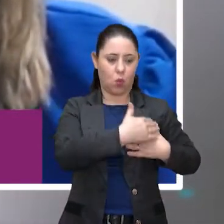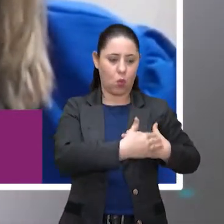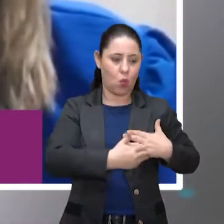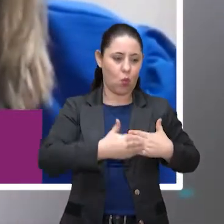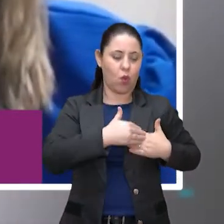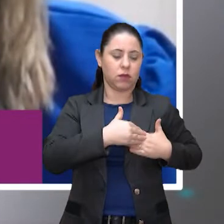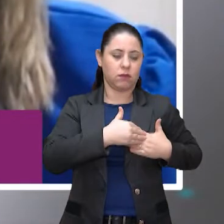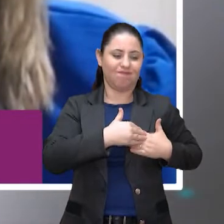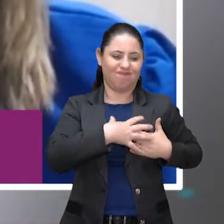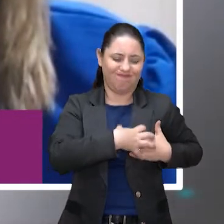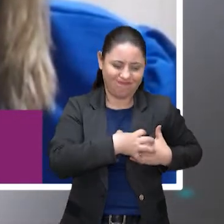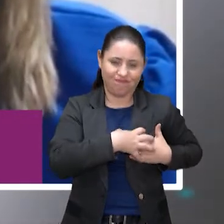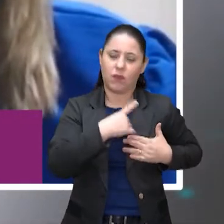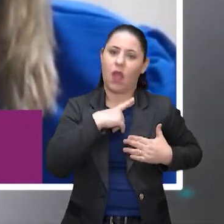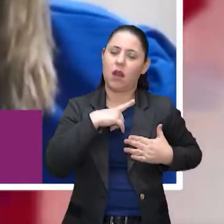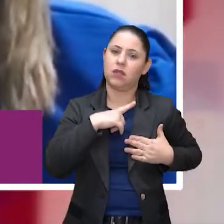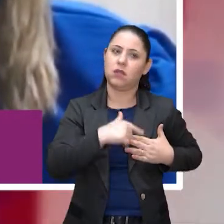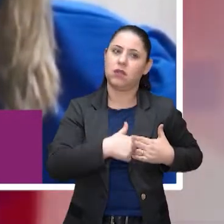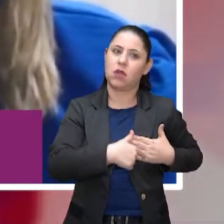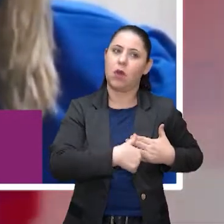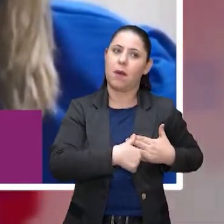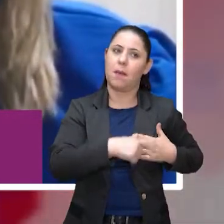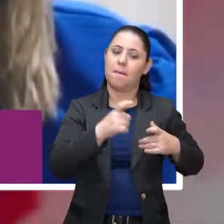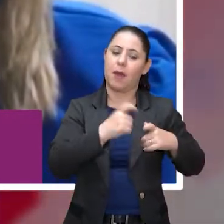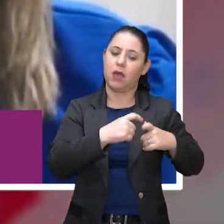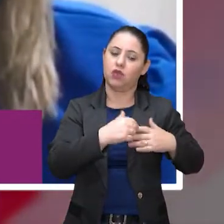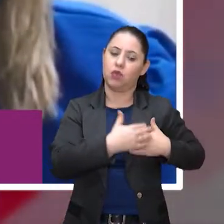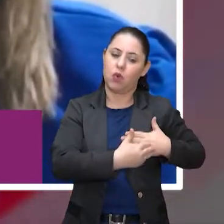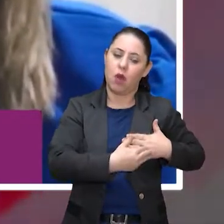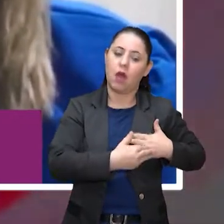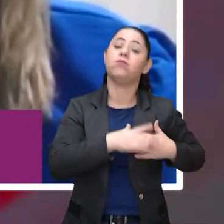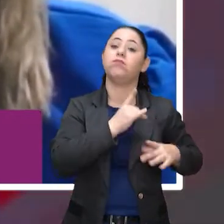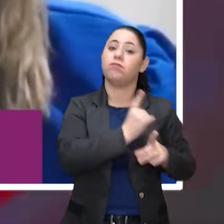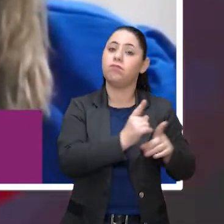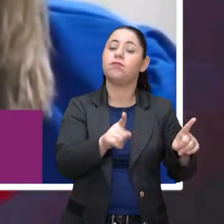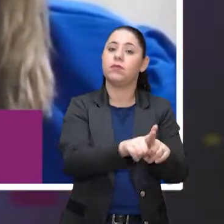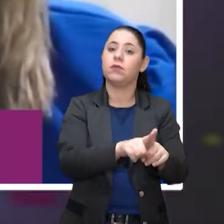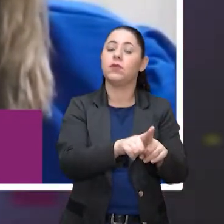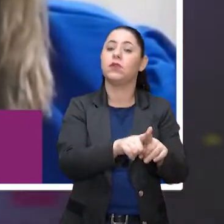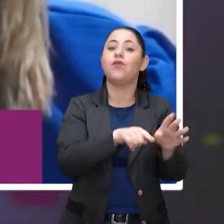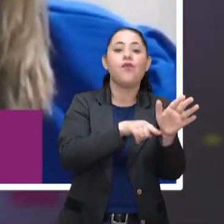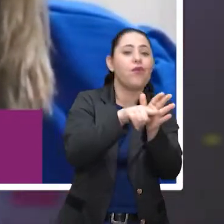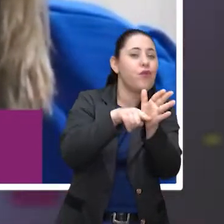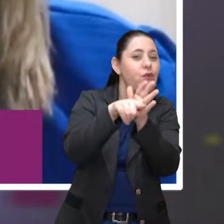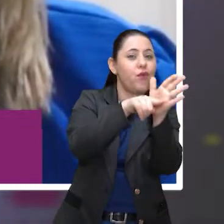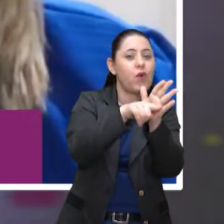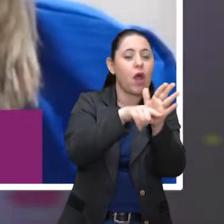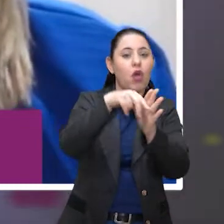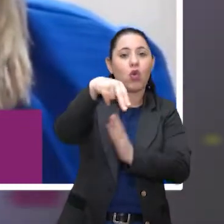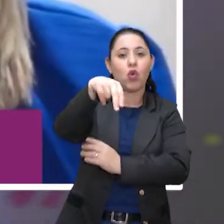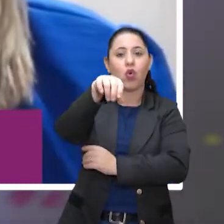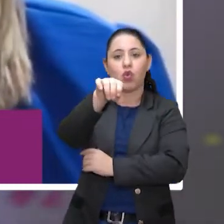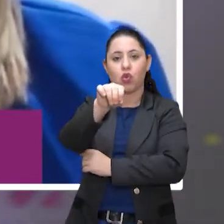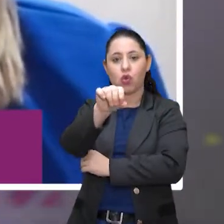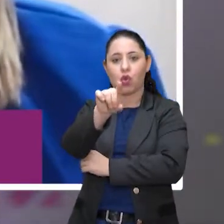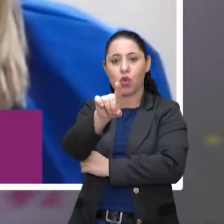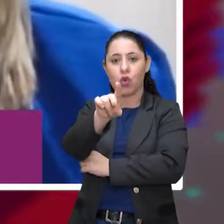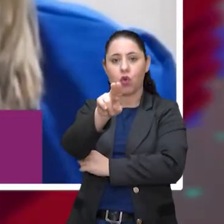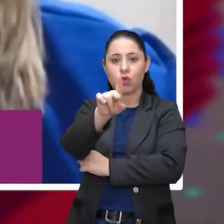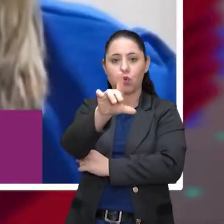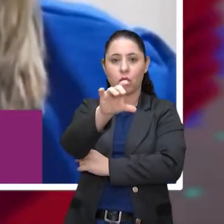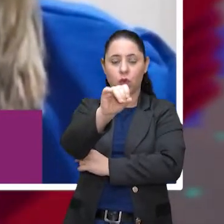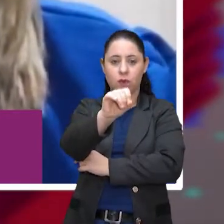na mama já palpáveis, tanto por ela quanto pelo médico. É a rotina de investigação de nódulo,